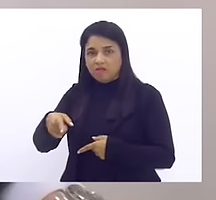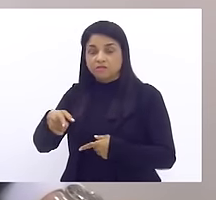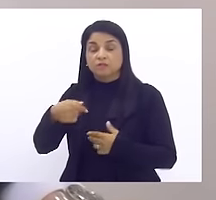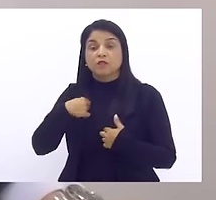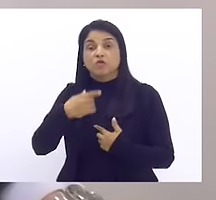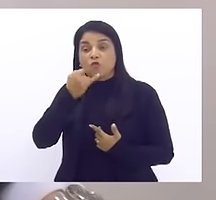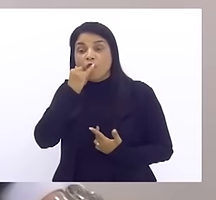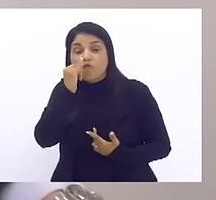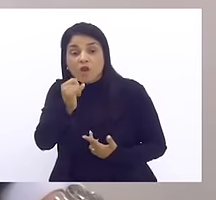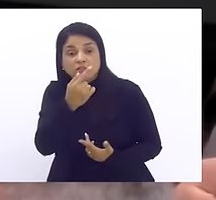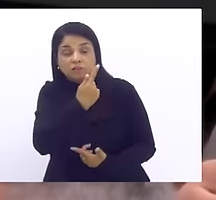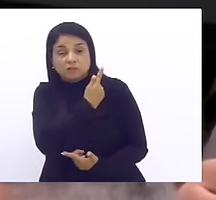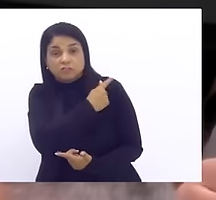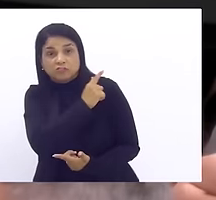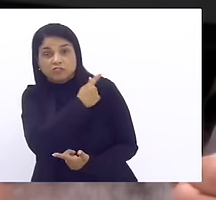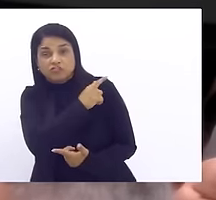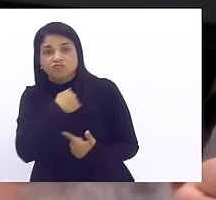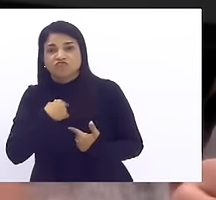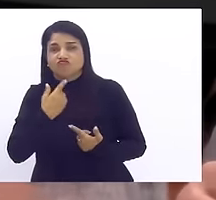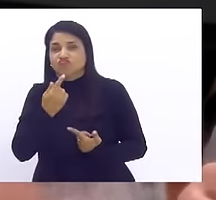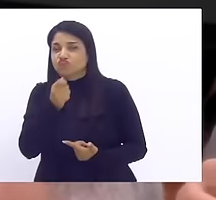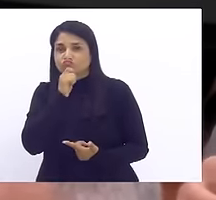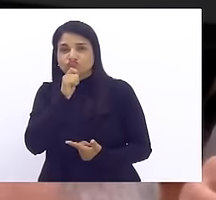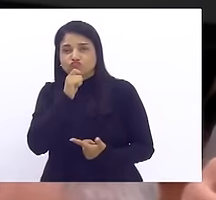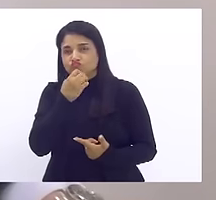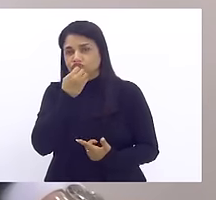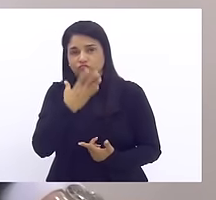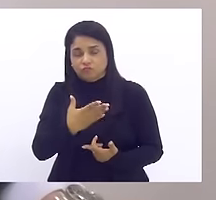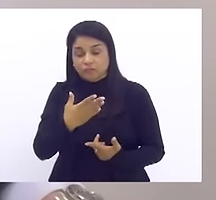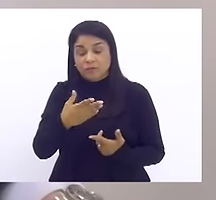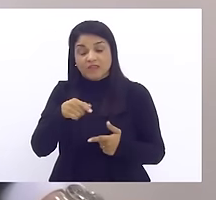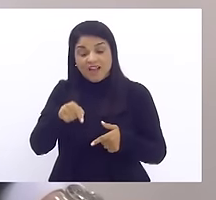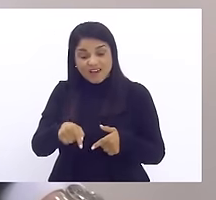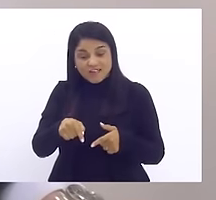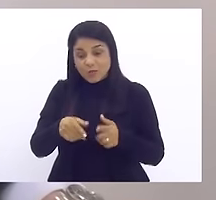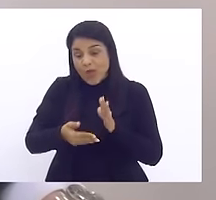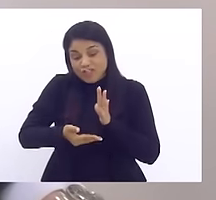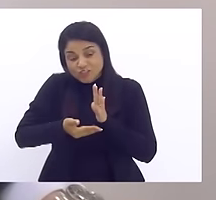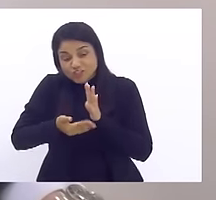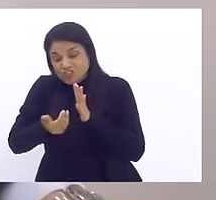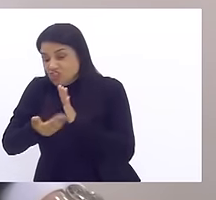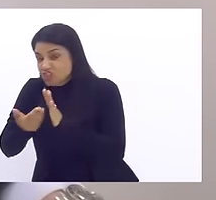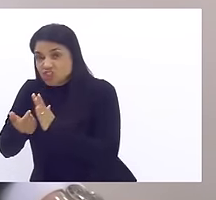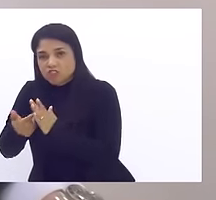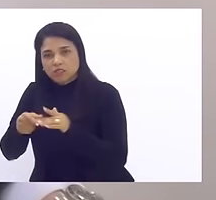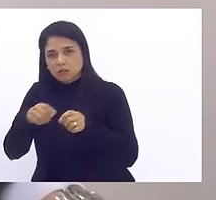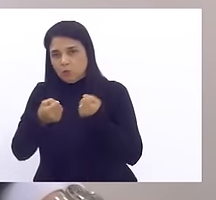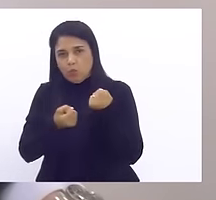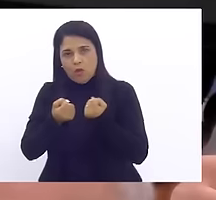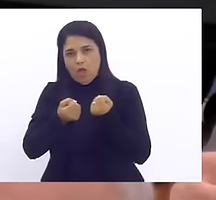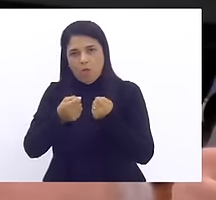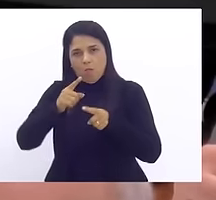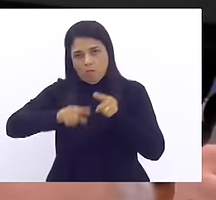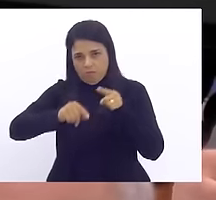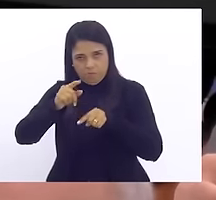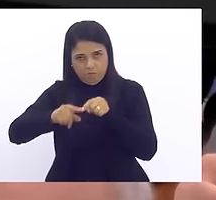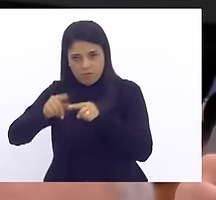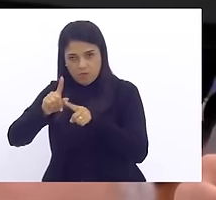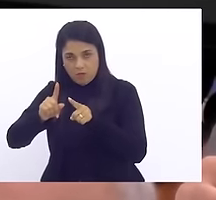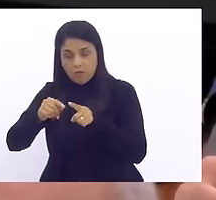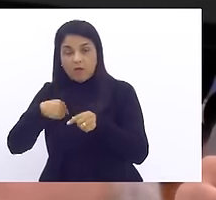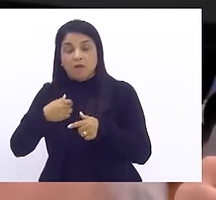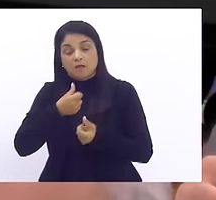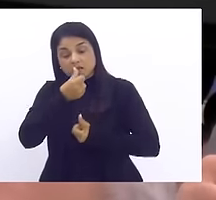pela pele é que ali não há desmanche de veículos já inclusive o dentro tem uma rotina de fiscalização